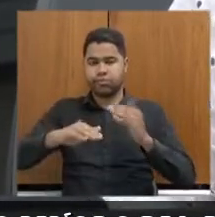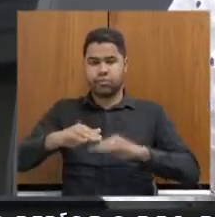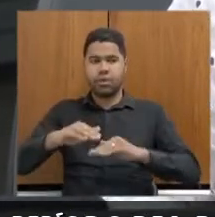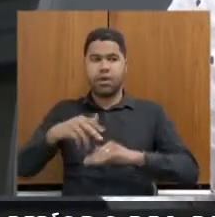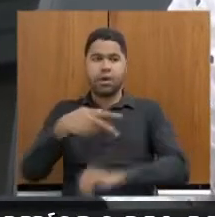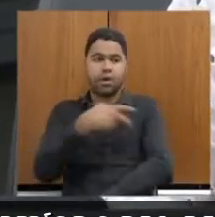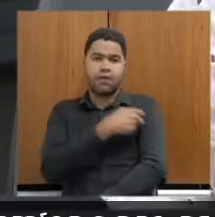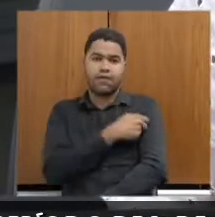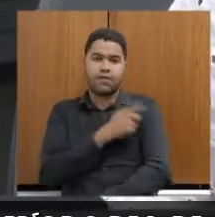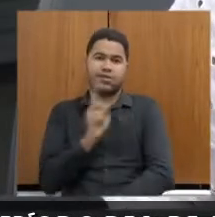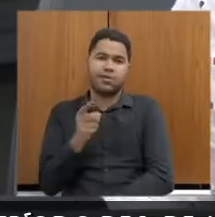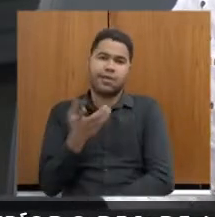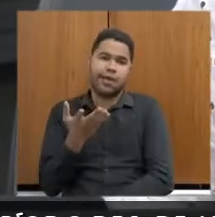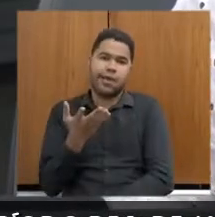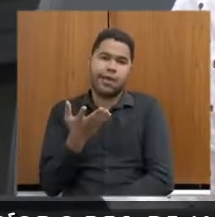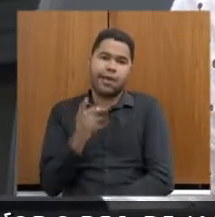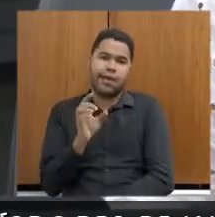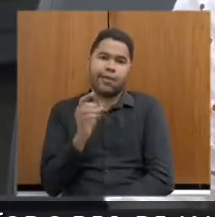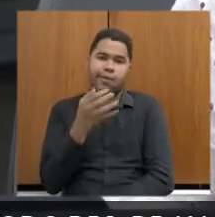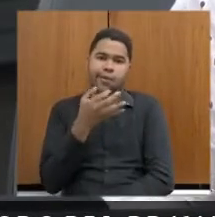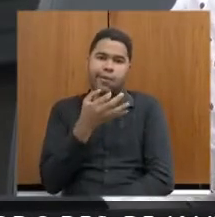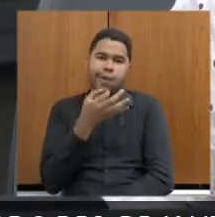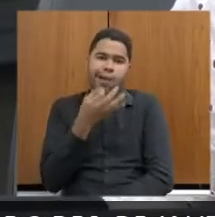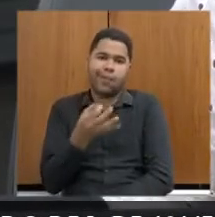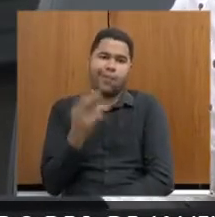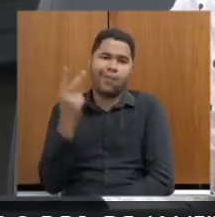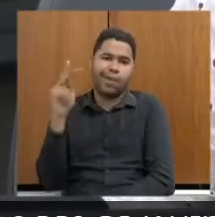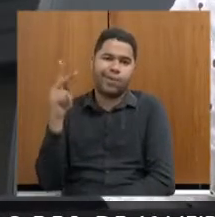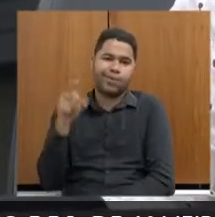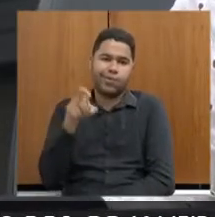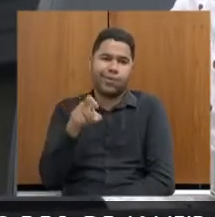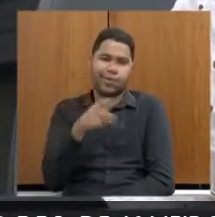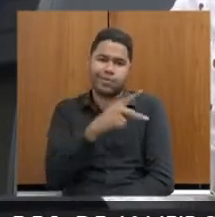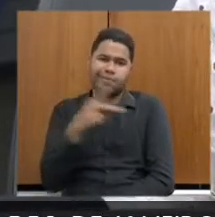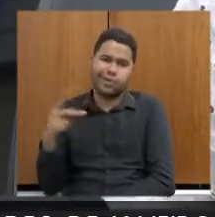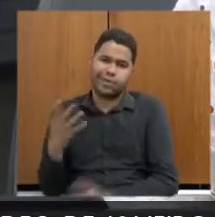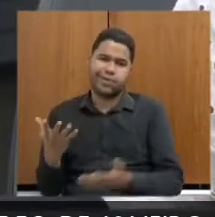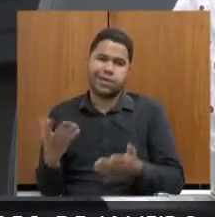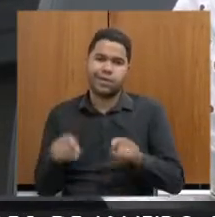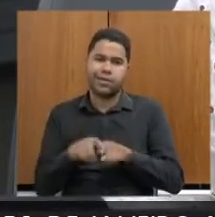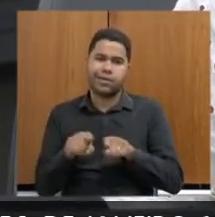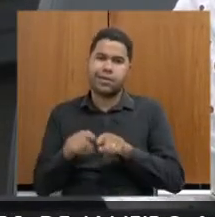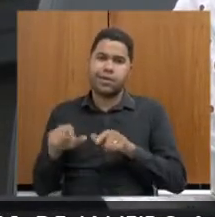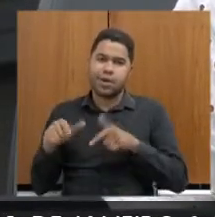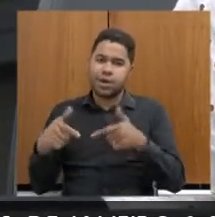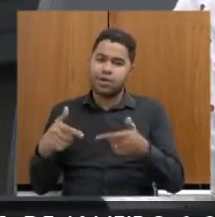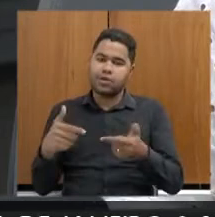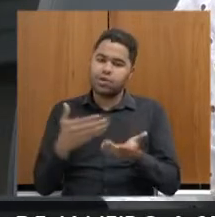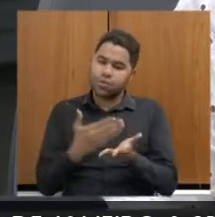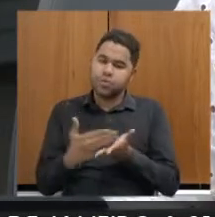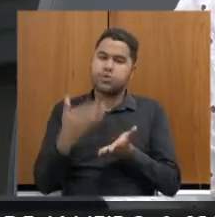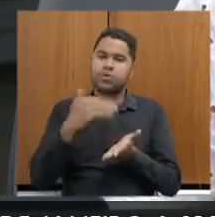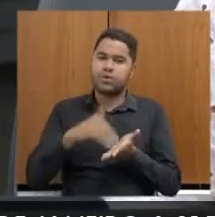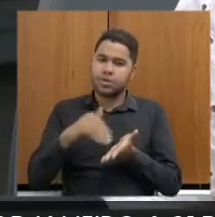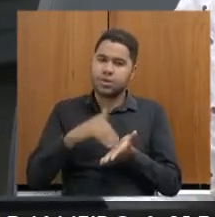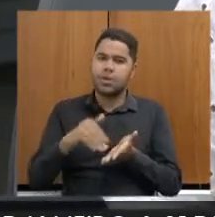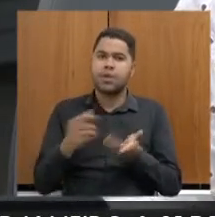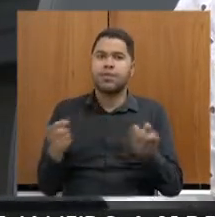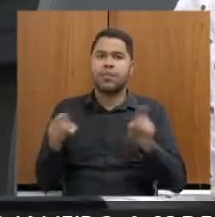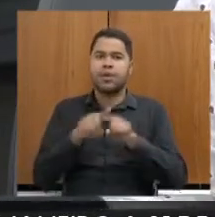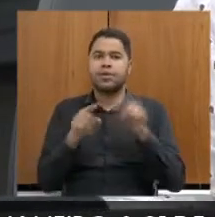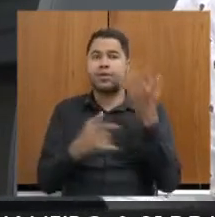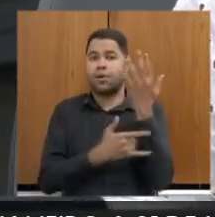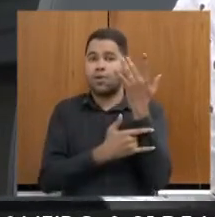o argumento do ex-presidente né com a demissão dele e também com as ações com a sua chegada na secretaria com a parceria da